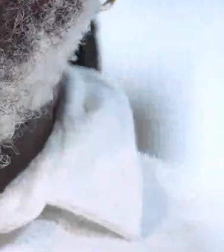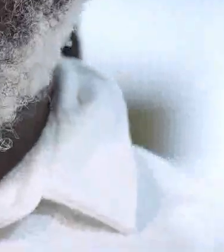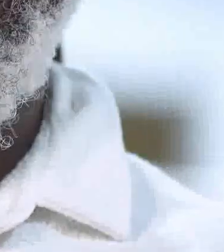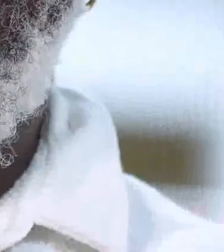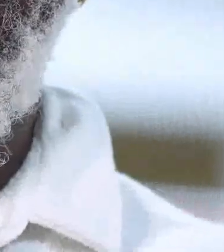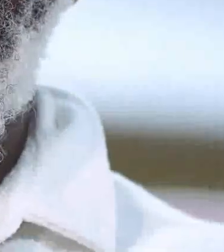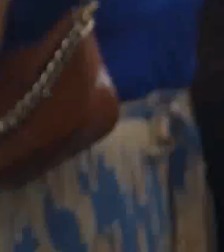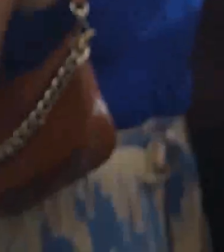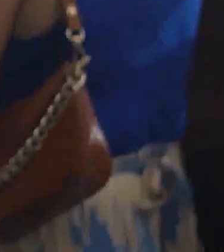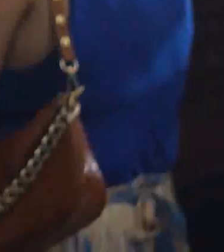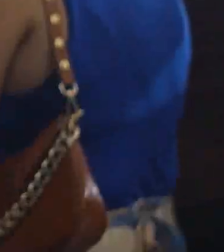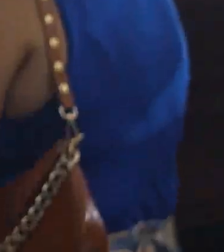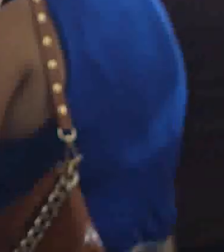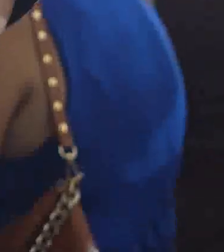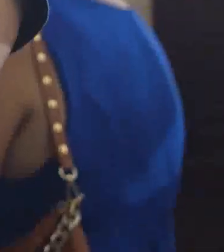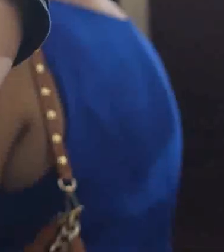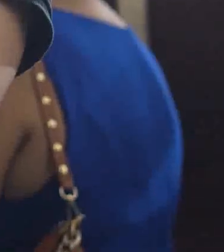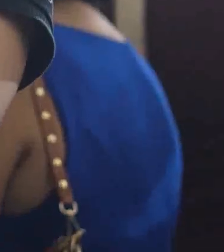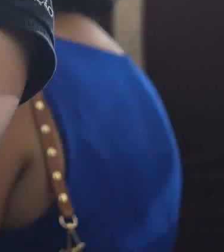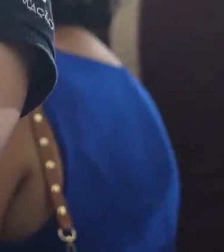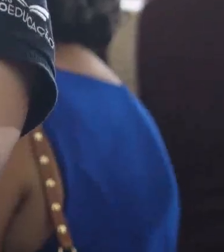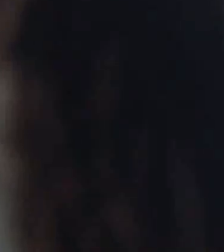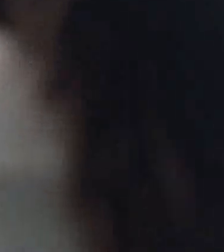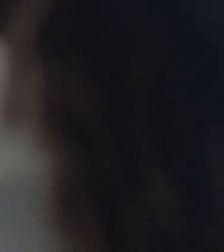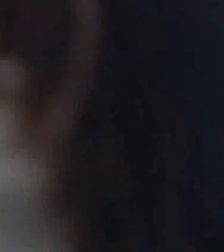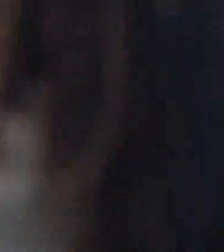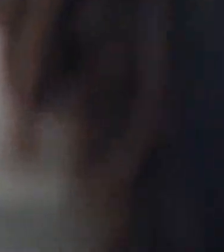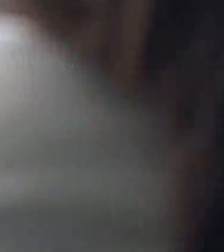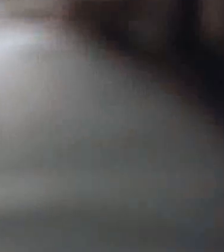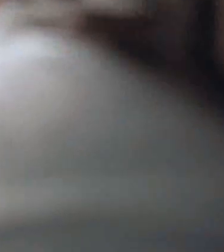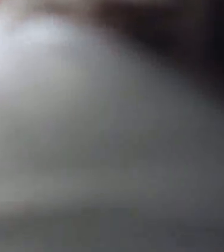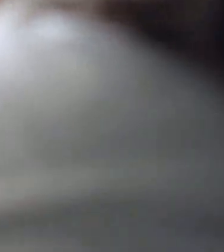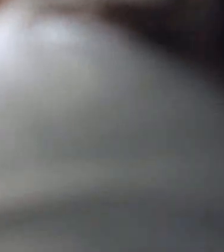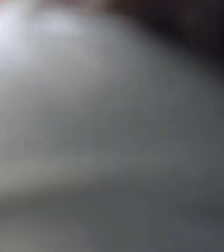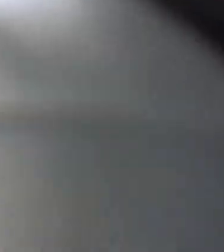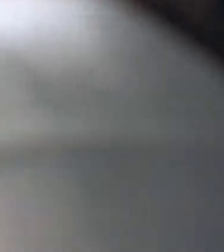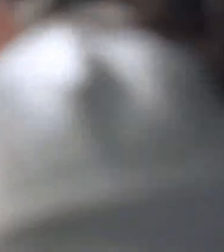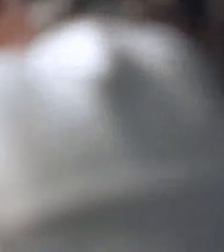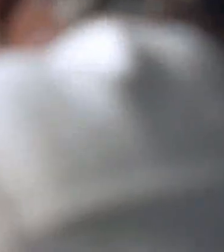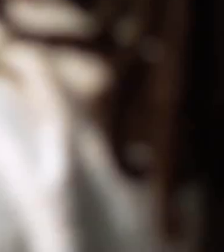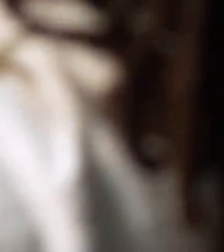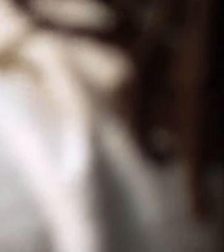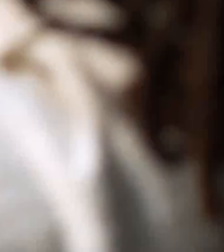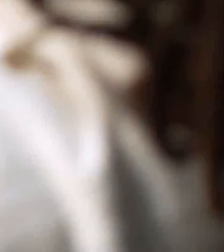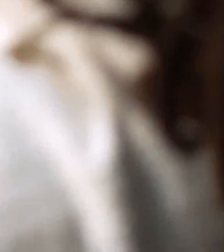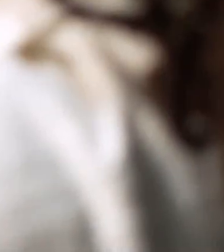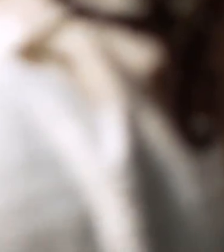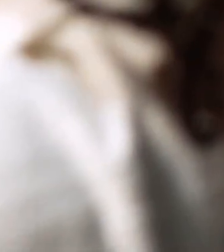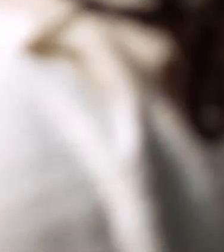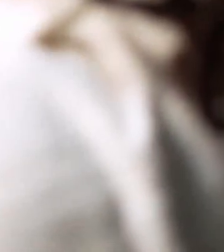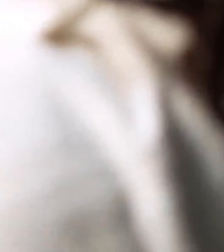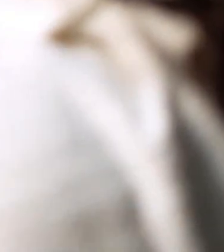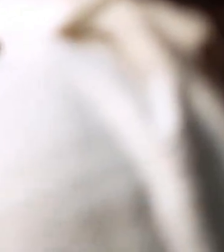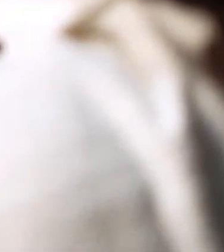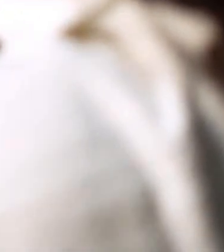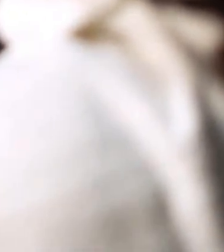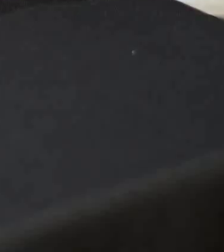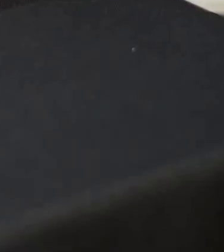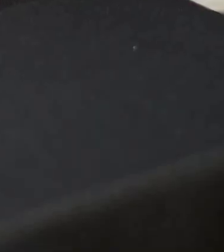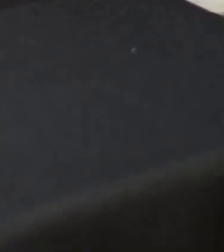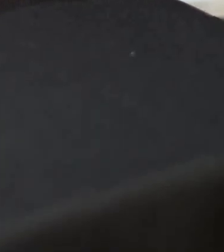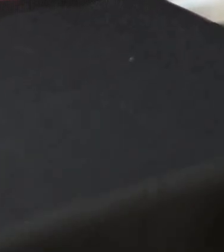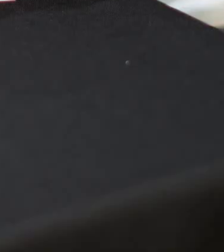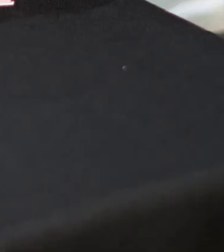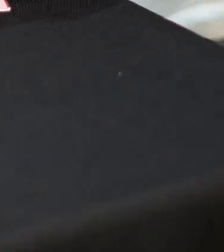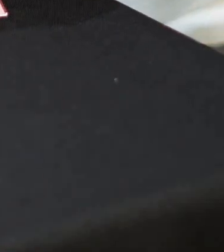Renato abraça algumas pessoas, segura o livro e sorri. Pessoas olham para frente segurando o livro e sorrindo. Renato conversa com 2 mulheres negras e